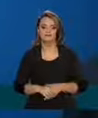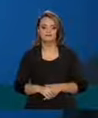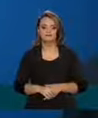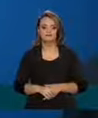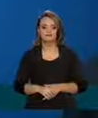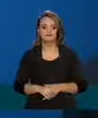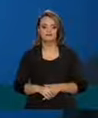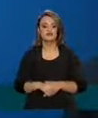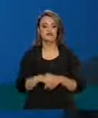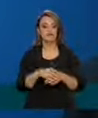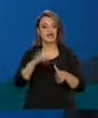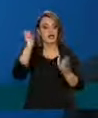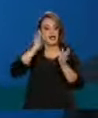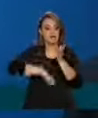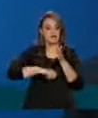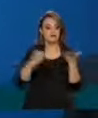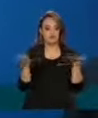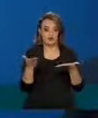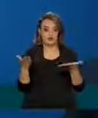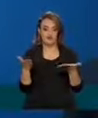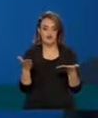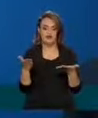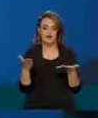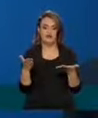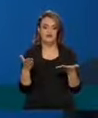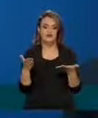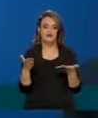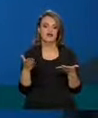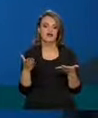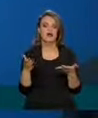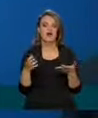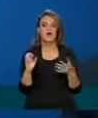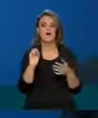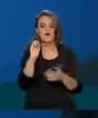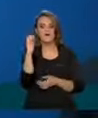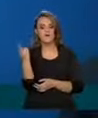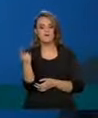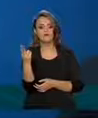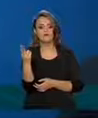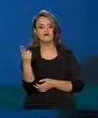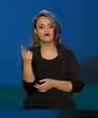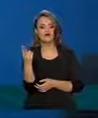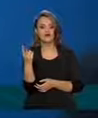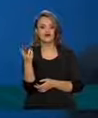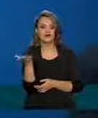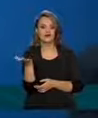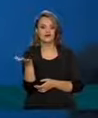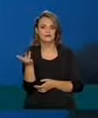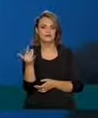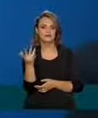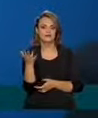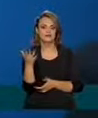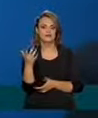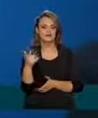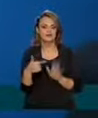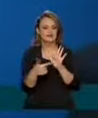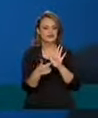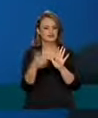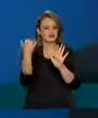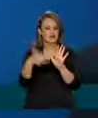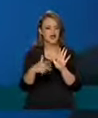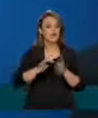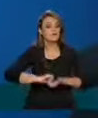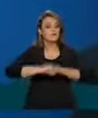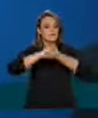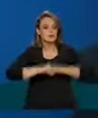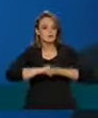É nisso que acabamos de assinar agora o melhor a fazer aqui a devida ressalva